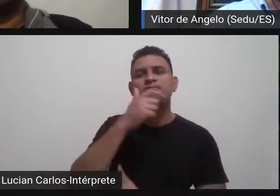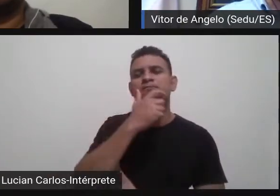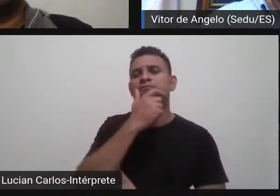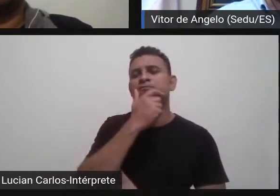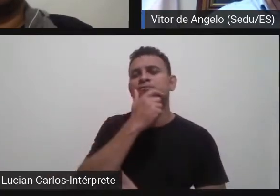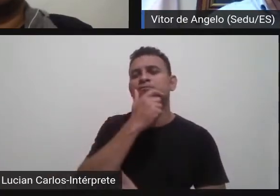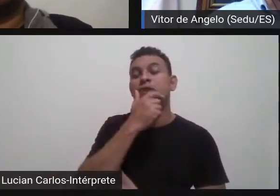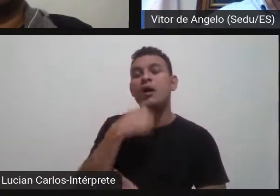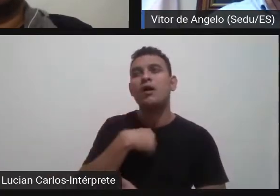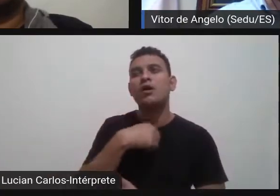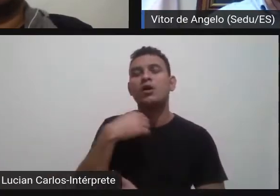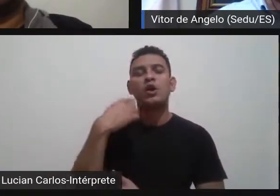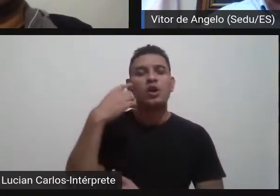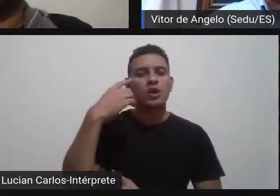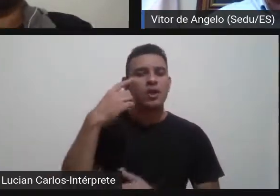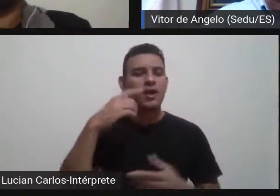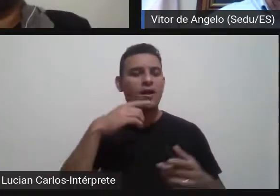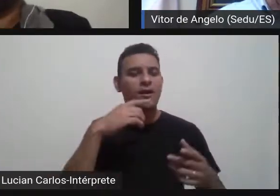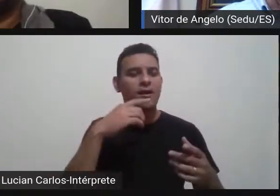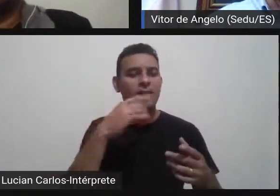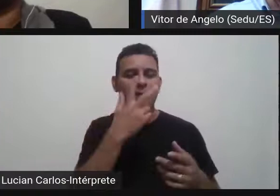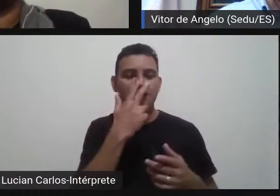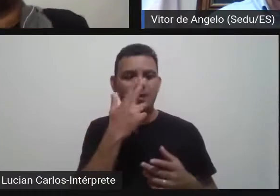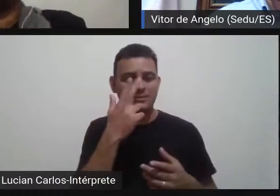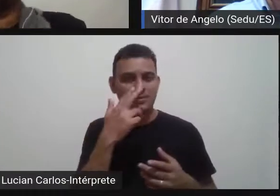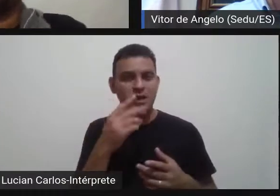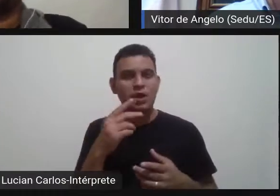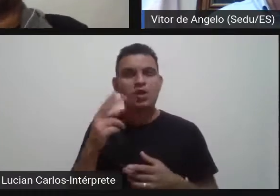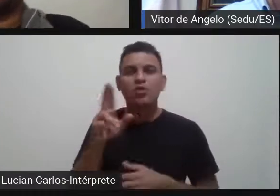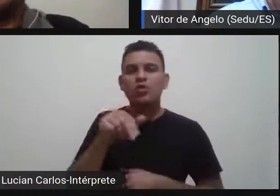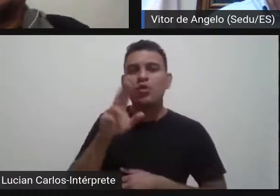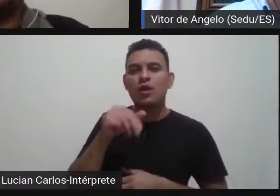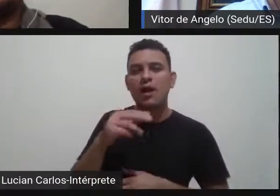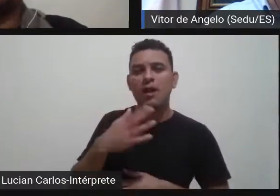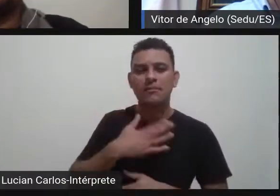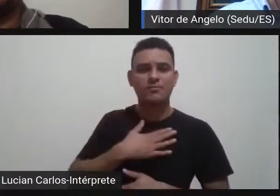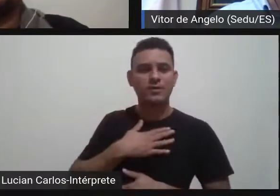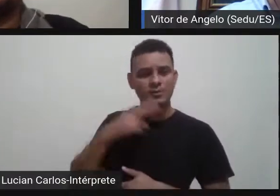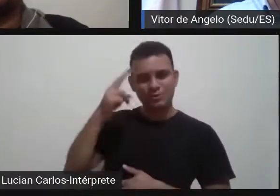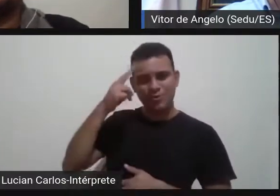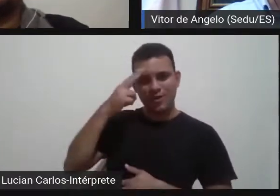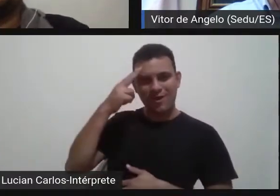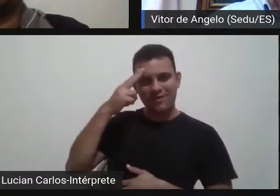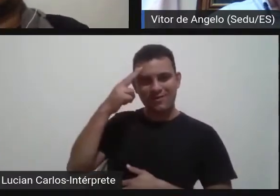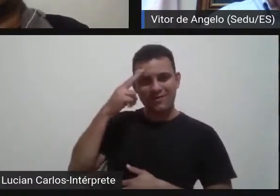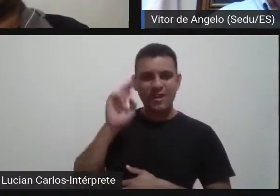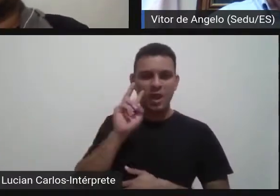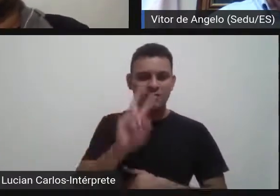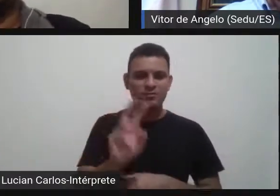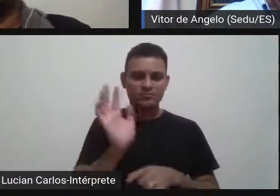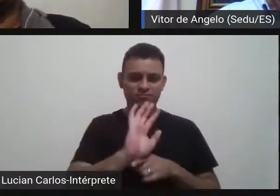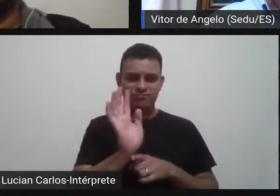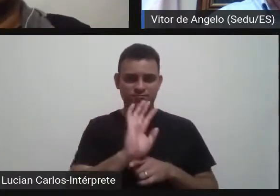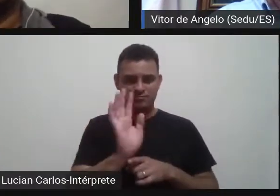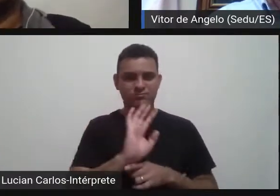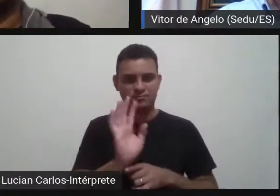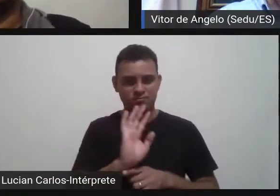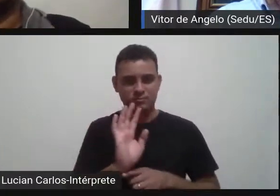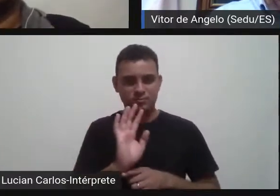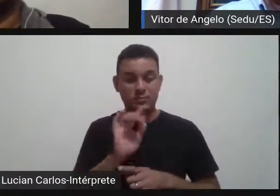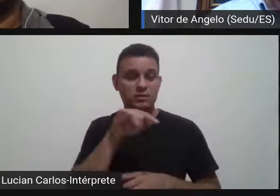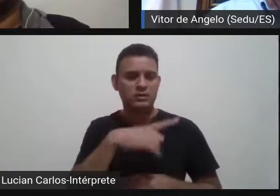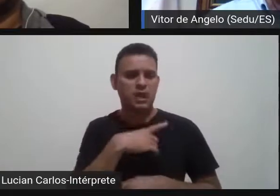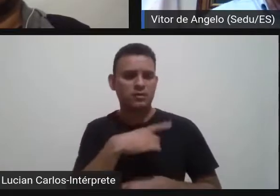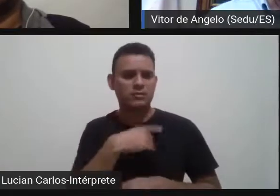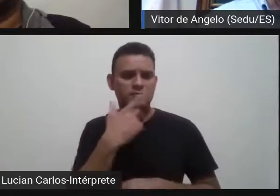naquele documentário do Instituto Unibanco, Nunca Me Sonharam, vocês devem ter assistido, certamente, tem uma fala que,